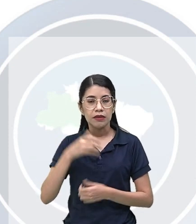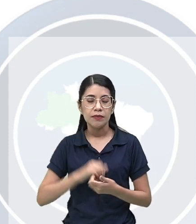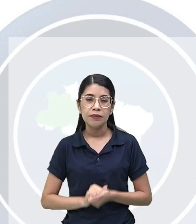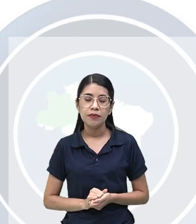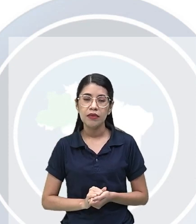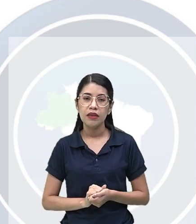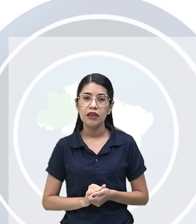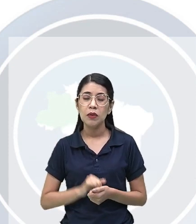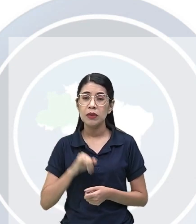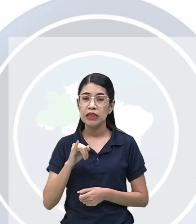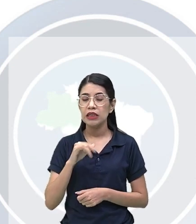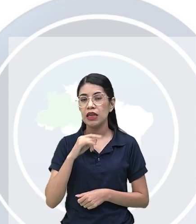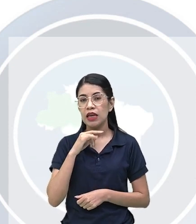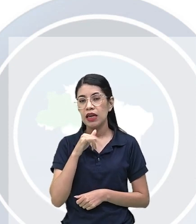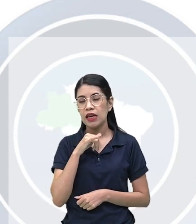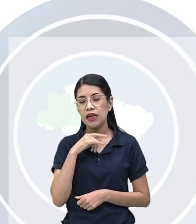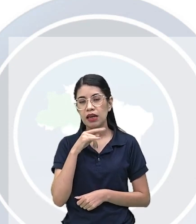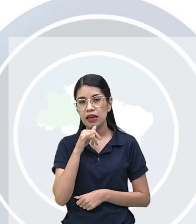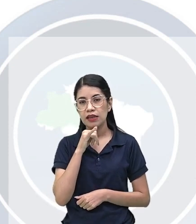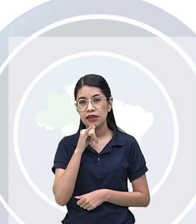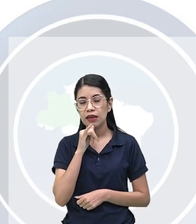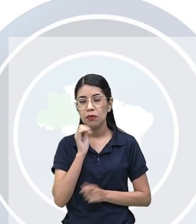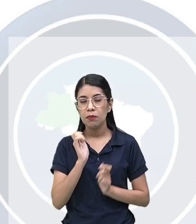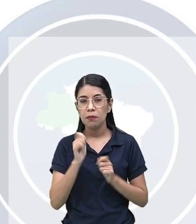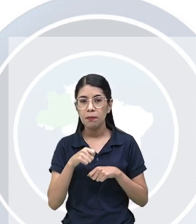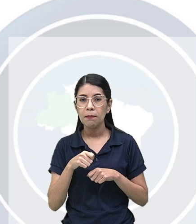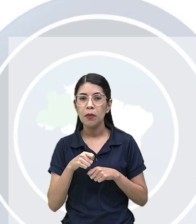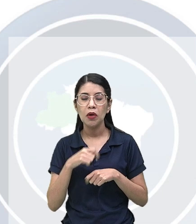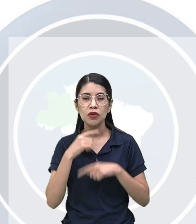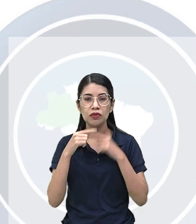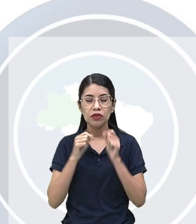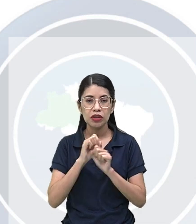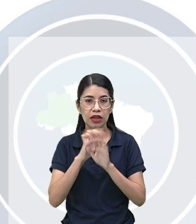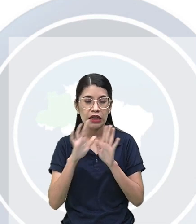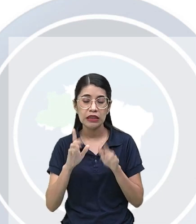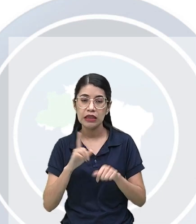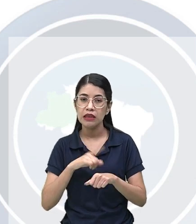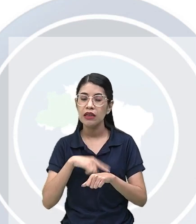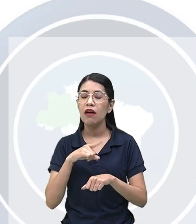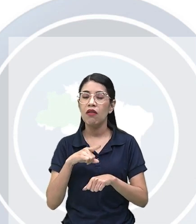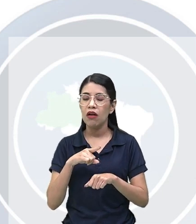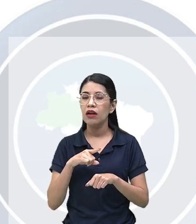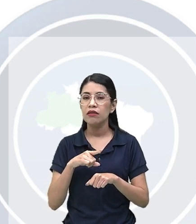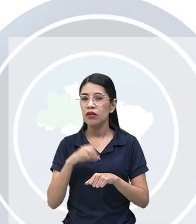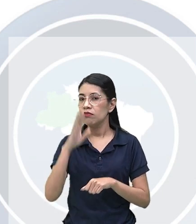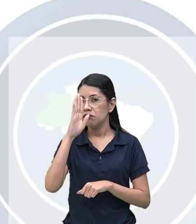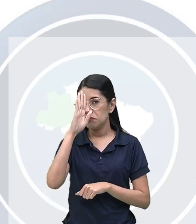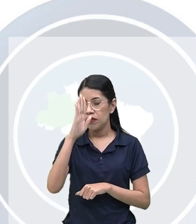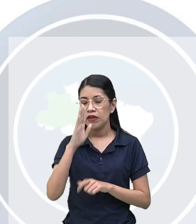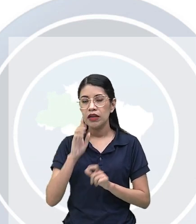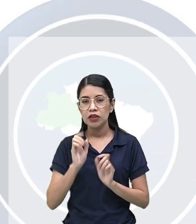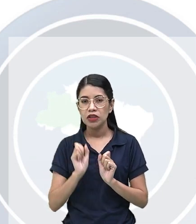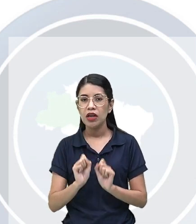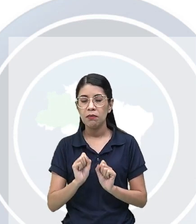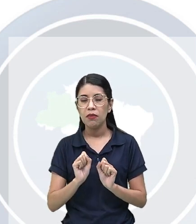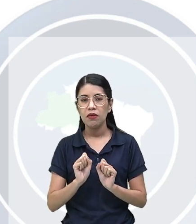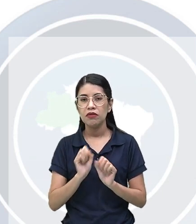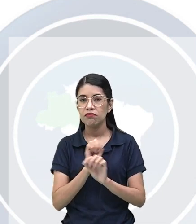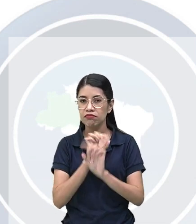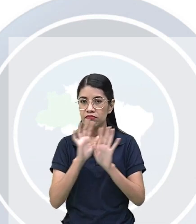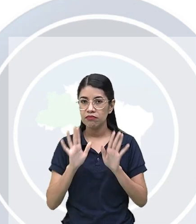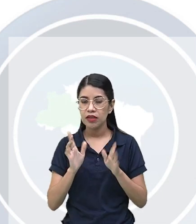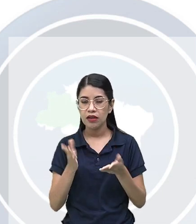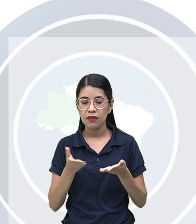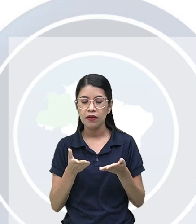de repente, se eu for algo que já possa ser sanado já neste momento, então, a priori, já vai estar sendo esclarecido,